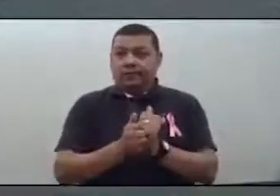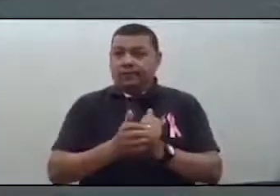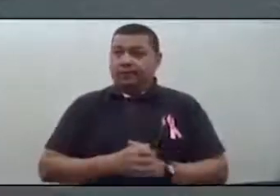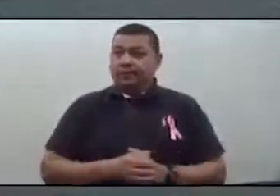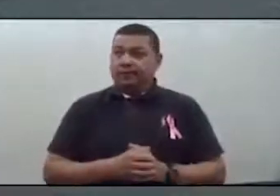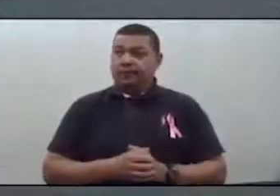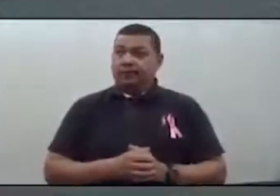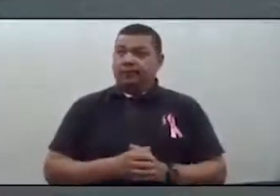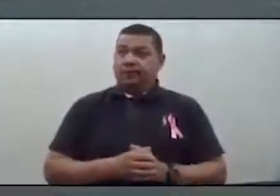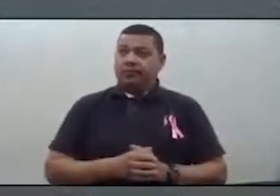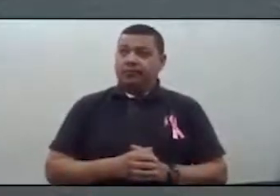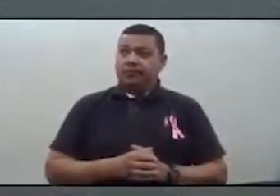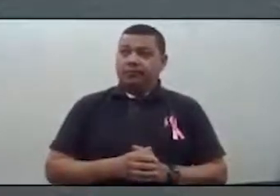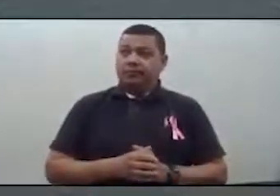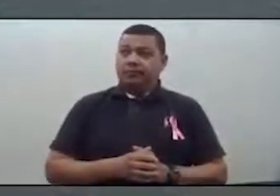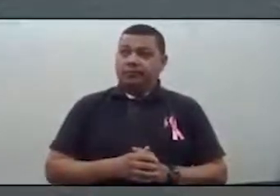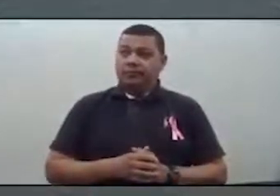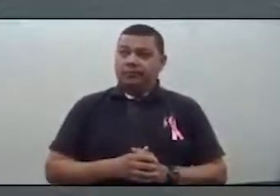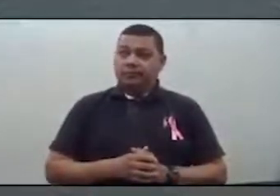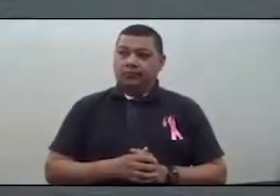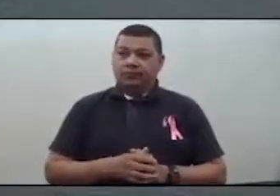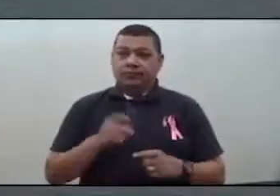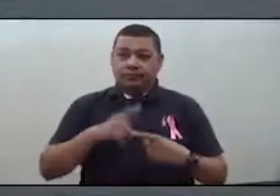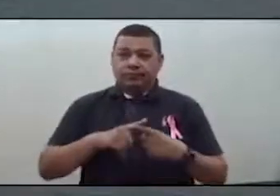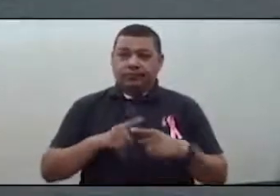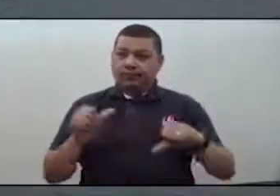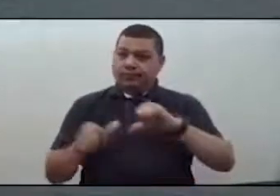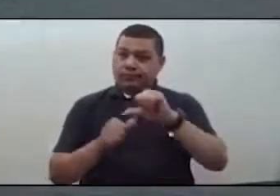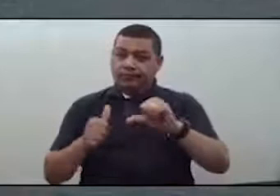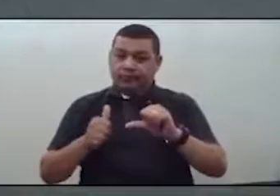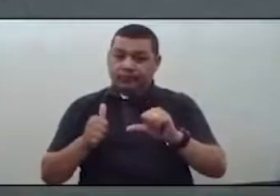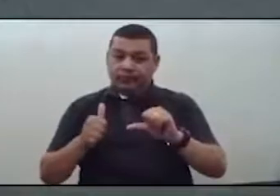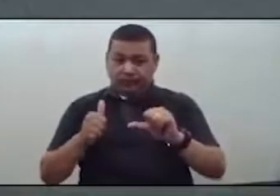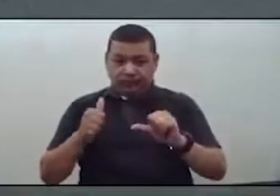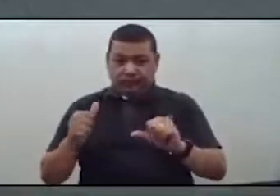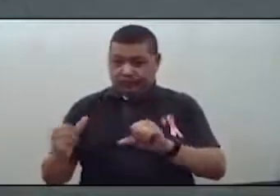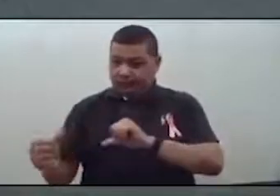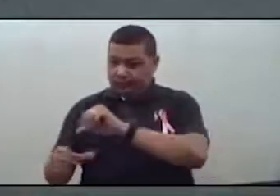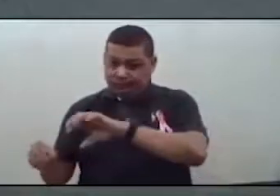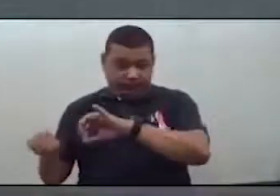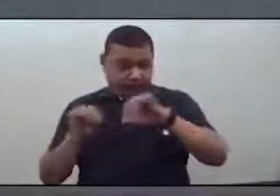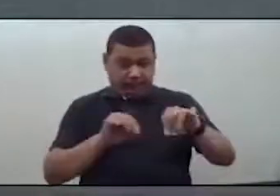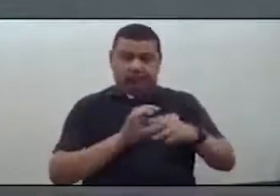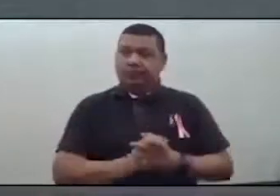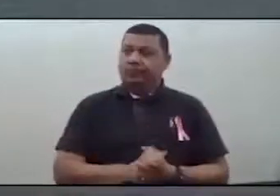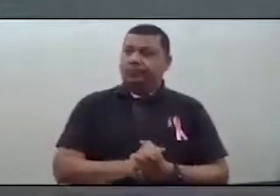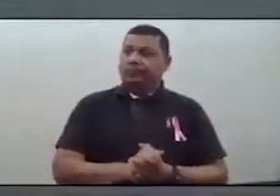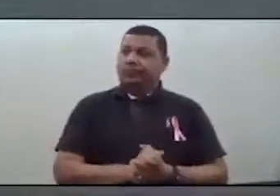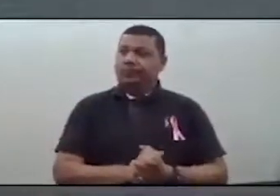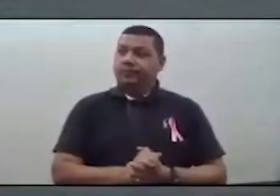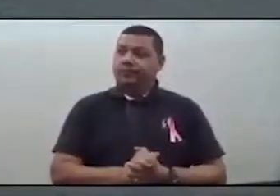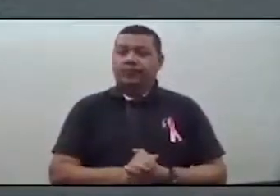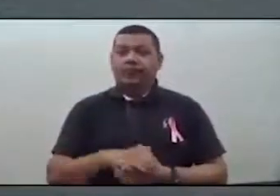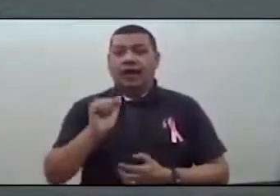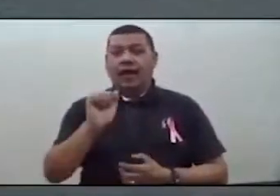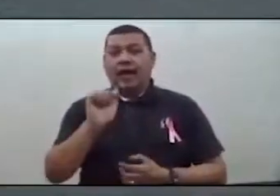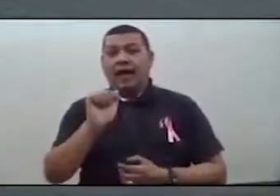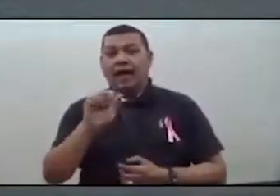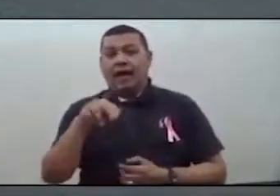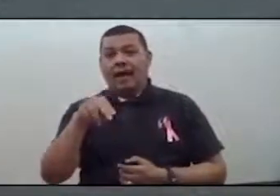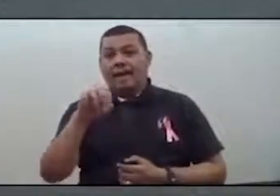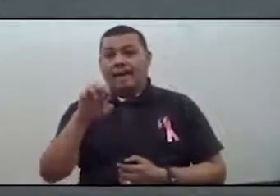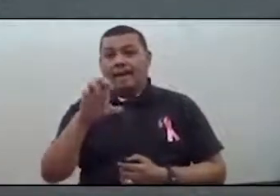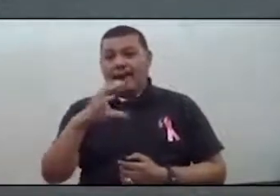para R$ 1.881.000. Penso eu que a MEC precisa ser ainda um pouco mais contemplada, porém, não